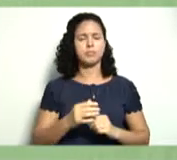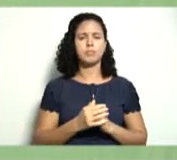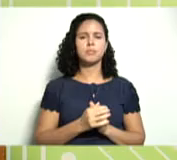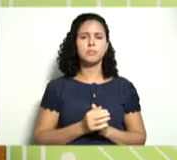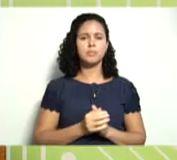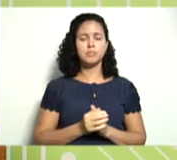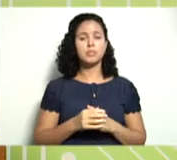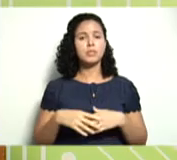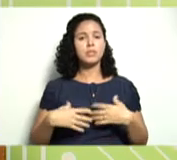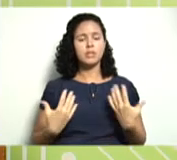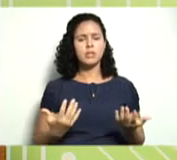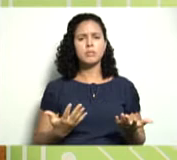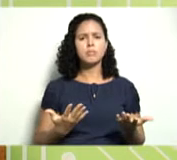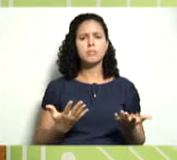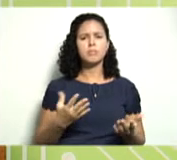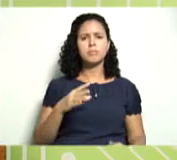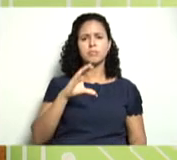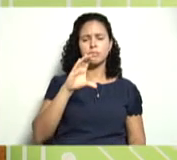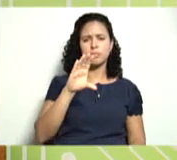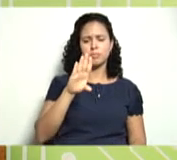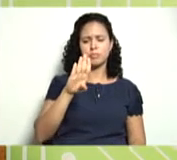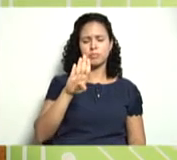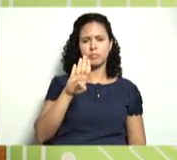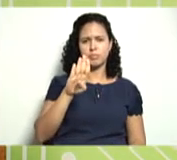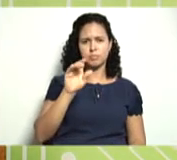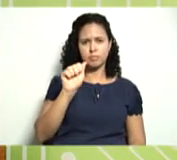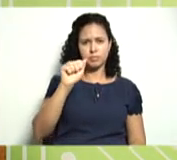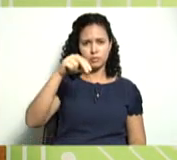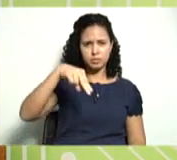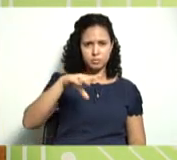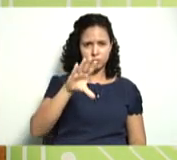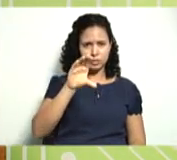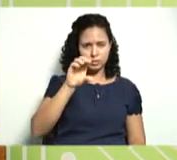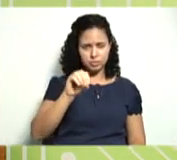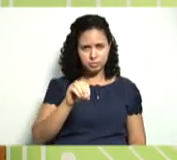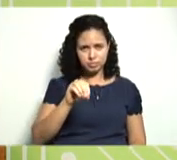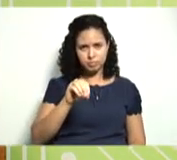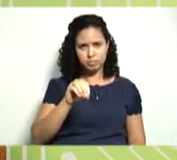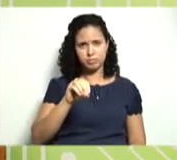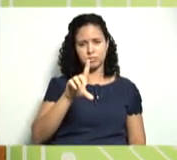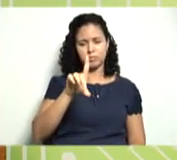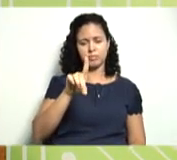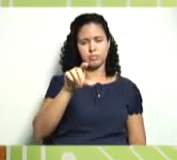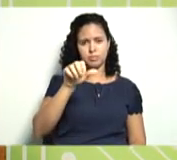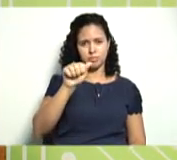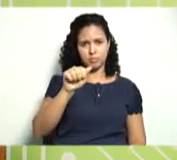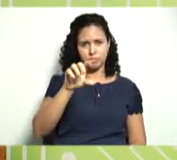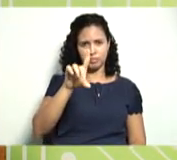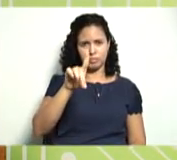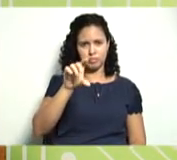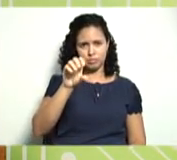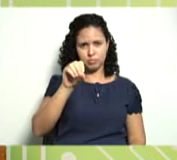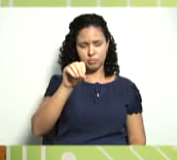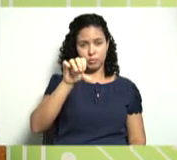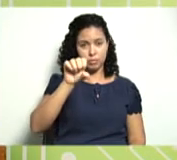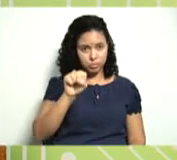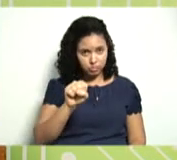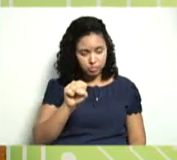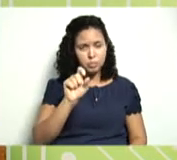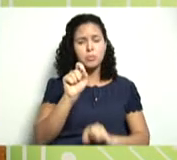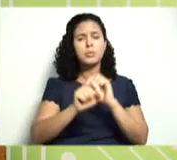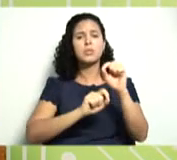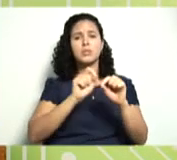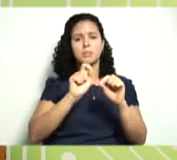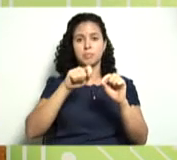assim o banco de dados um assunto que provavelmente é novo pra vocês mas muito importante eu